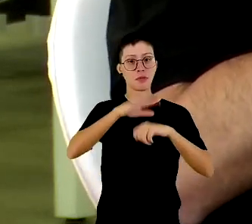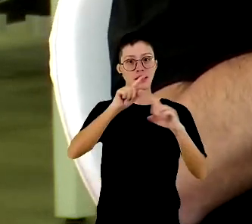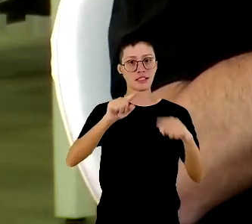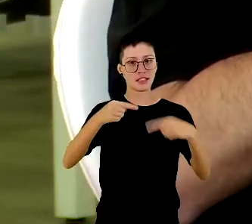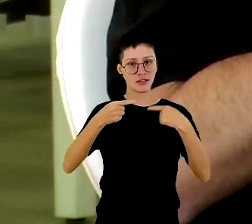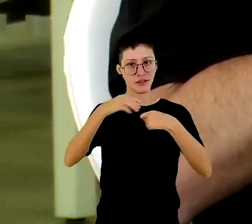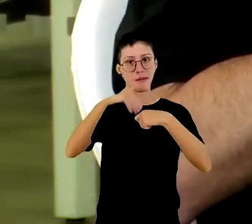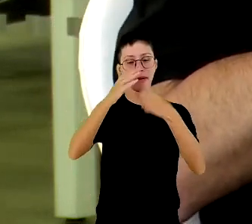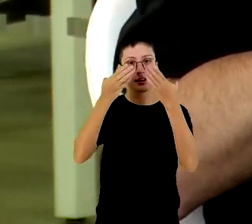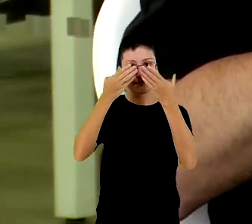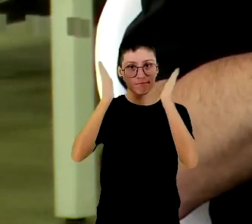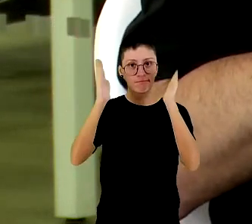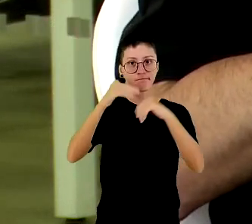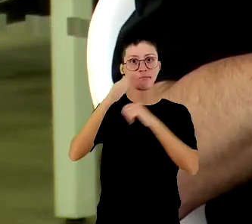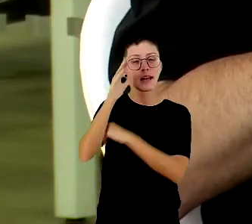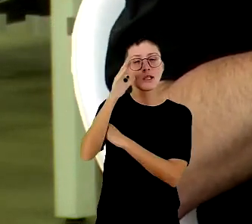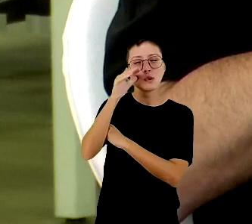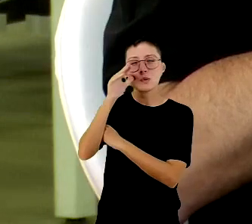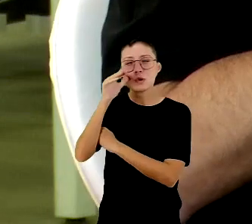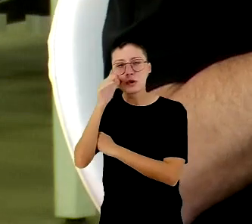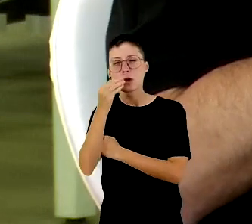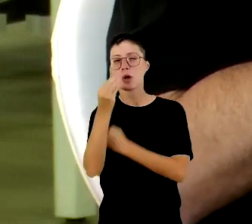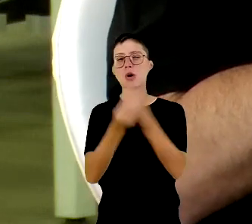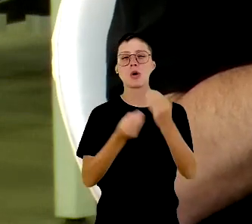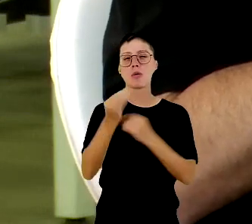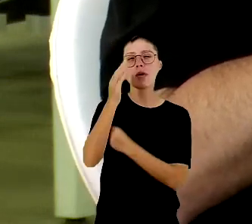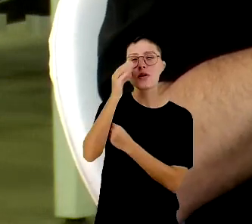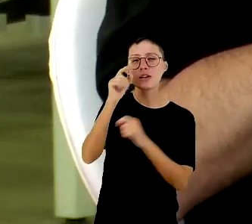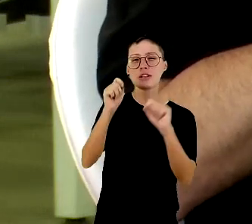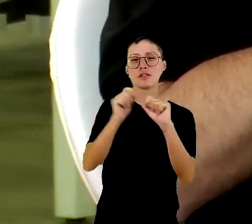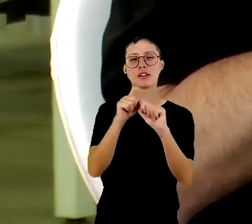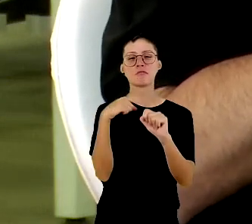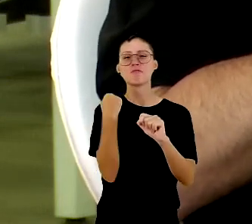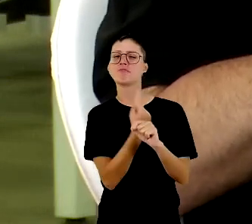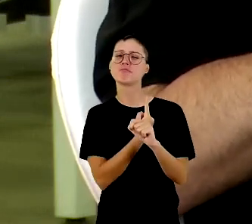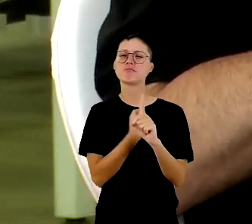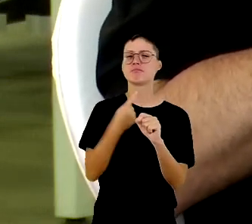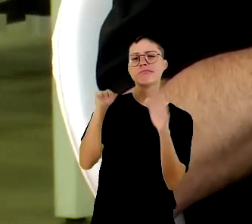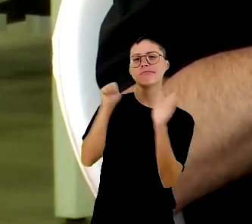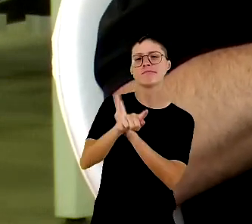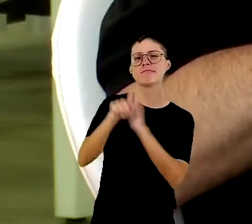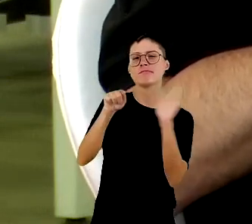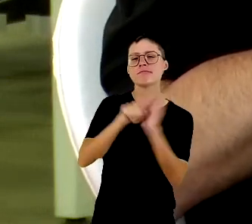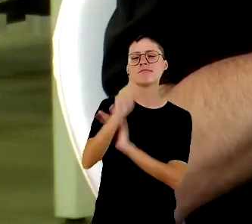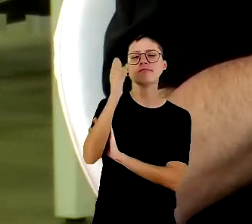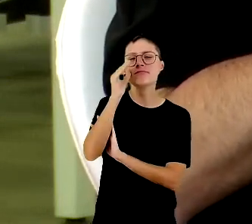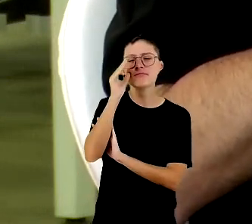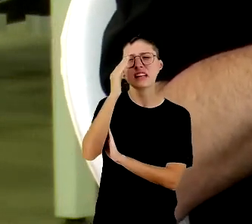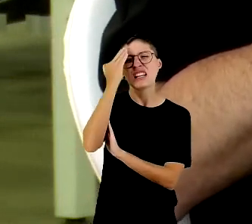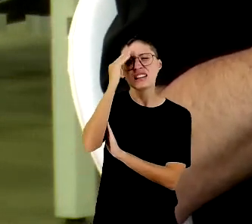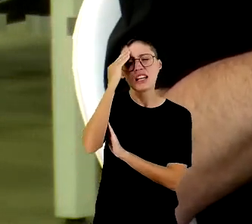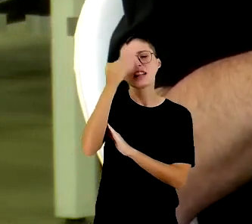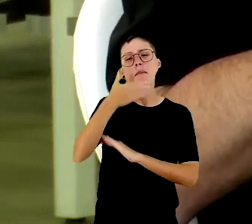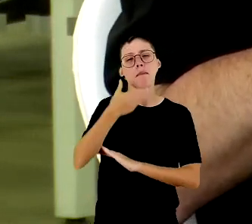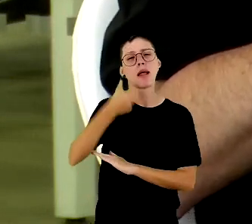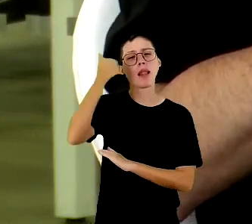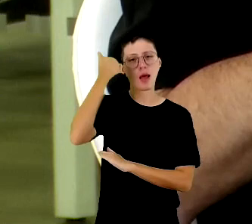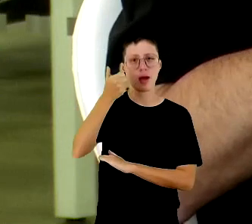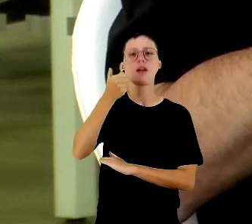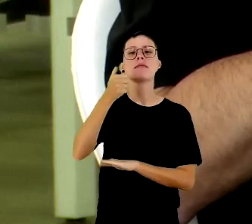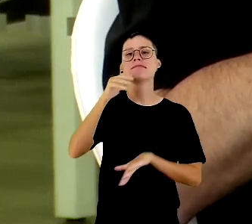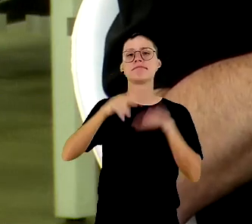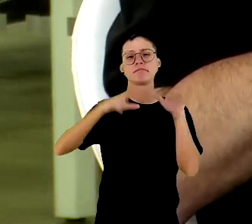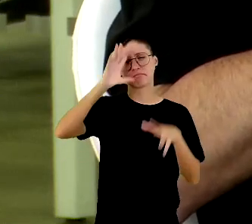curioso, né? E a curiosidade vai fazer com que a gente pergunte, que a gente queira entender. Porque a gente, muitas vezes, chega às conclusões que são as